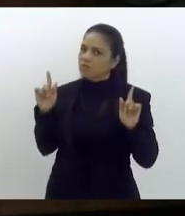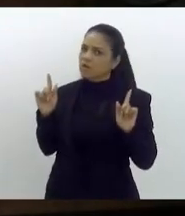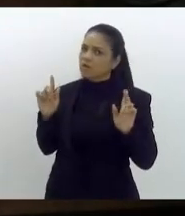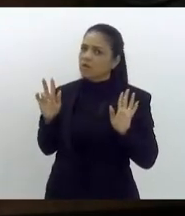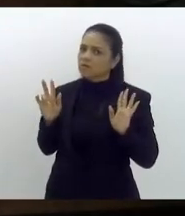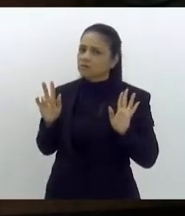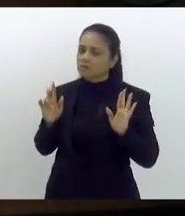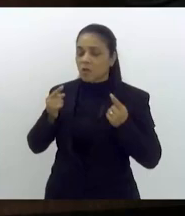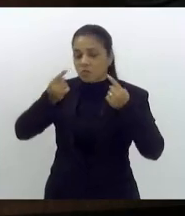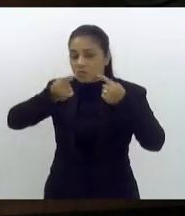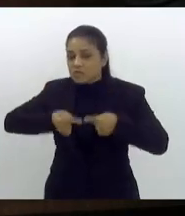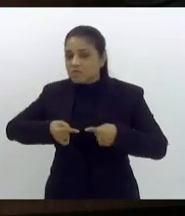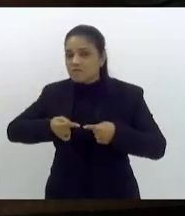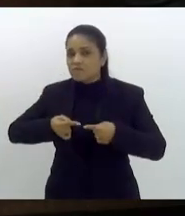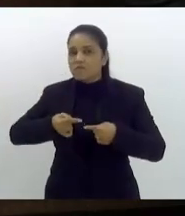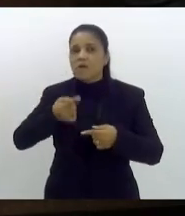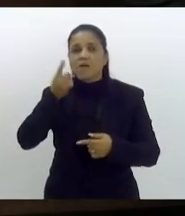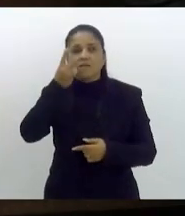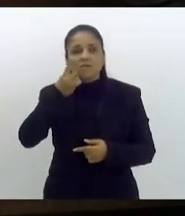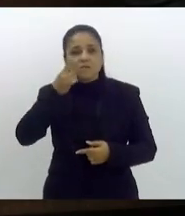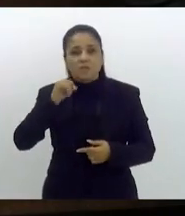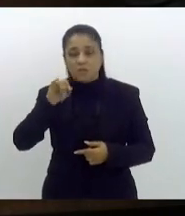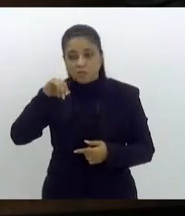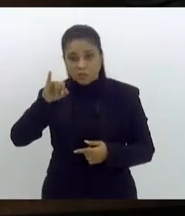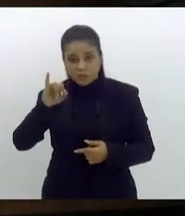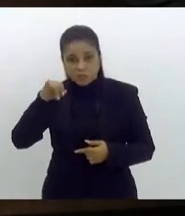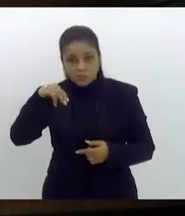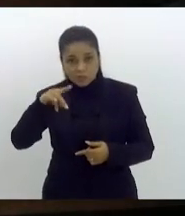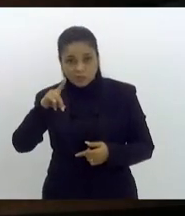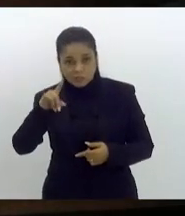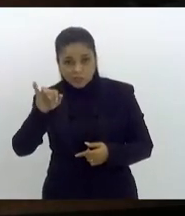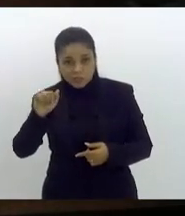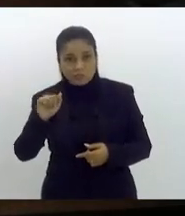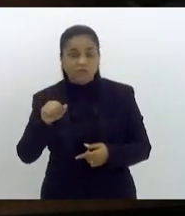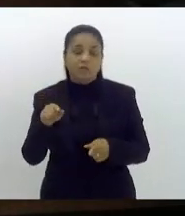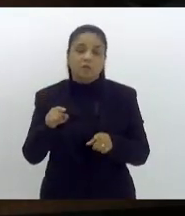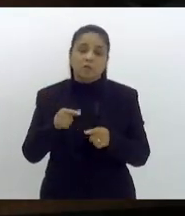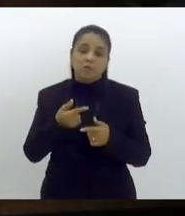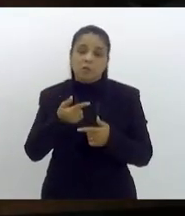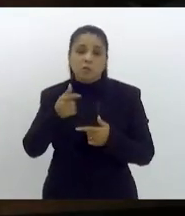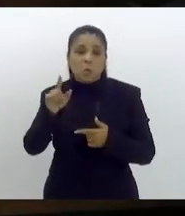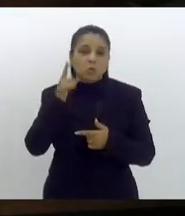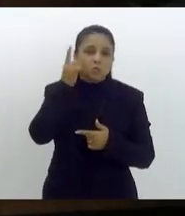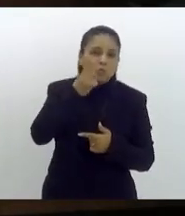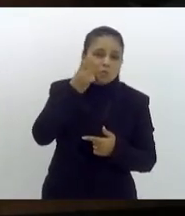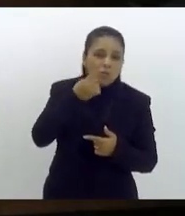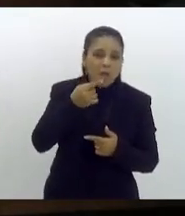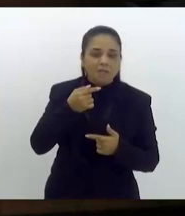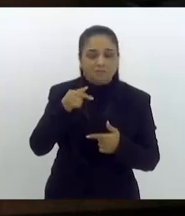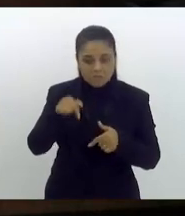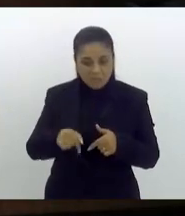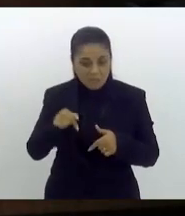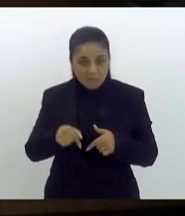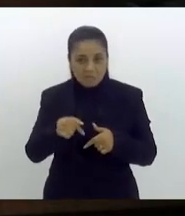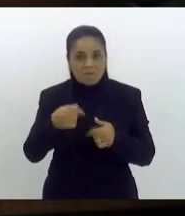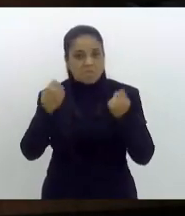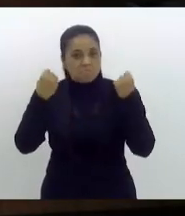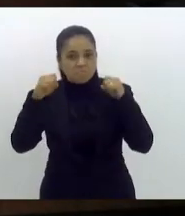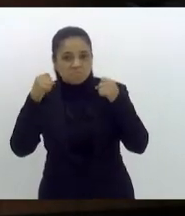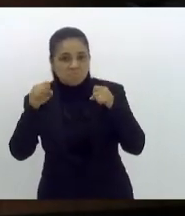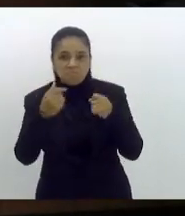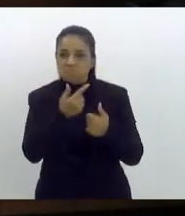mais uma vez o desafio a deputada índia revela aqui que muitos deputados da casa não fazem atividade física se alimentam mal